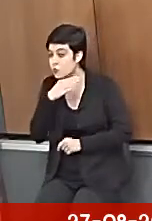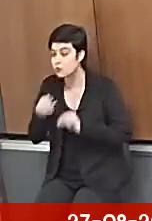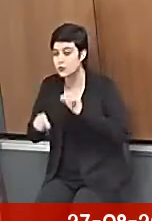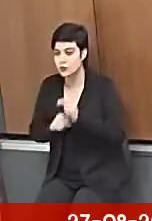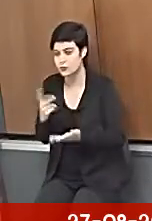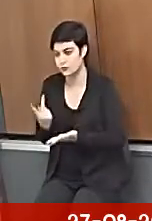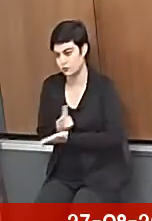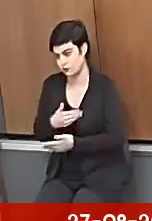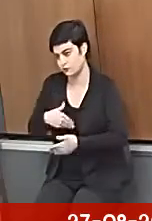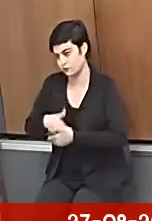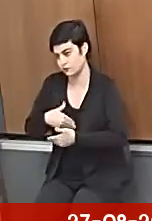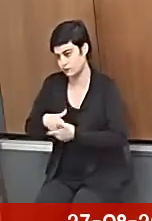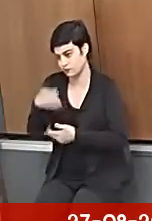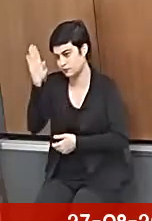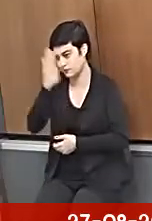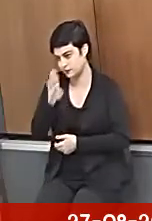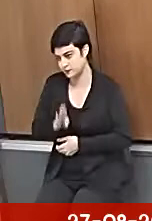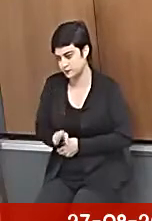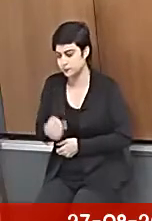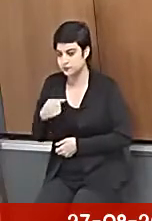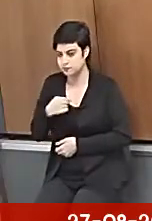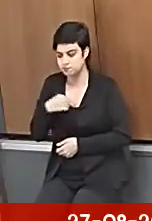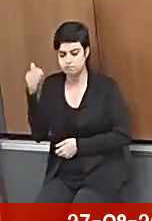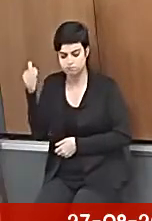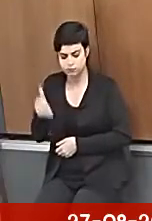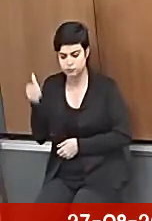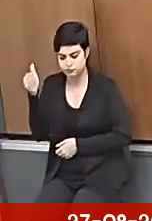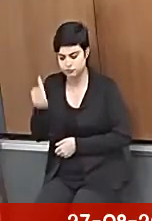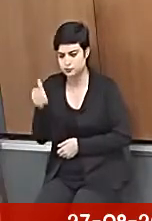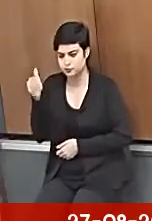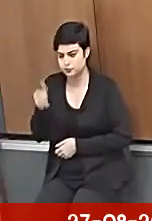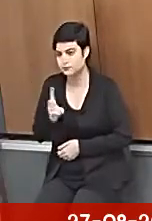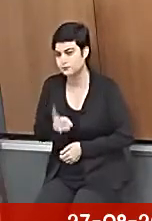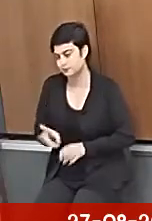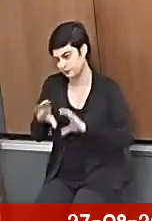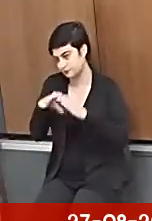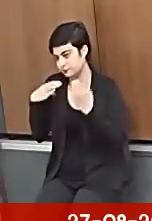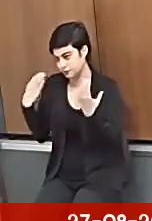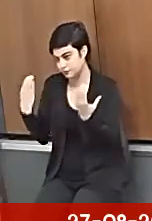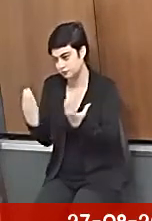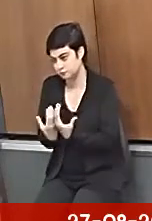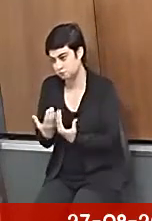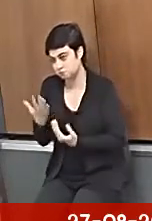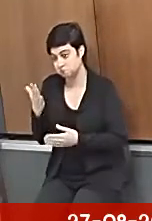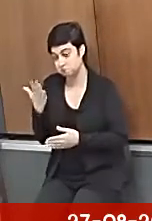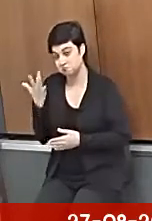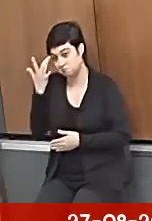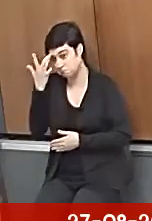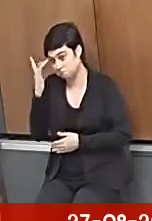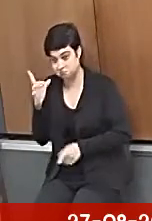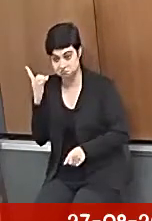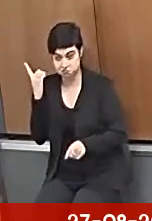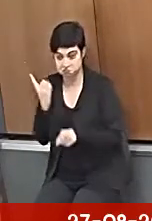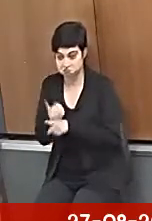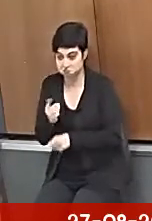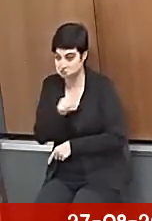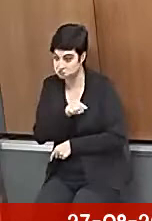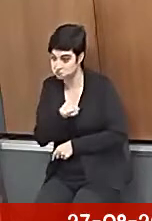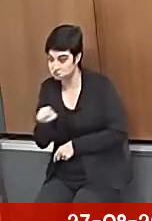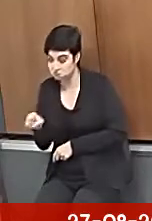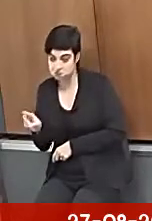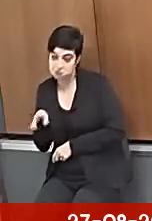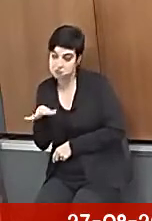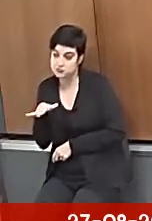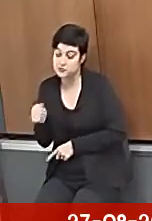futebol brasileiro eu sou um freqüentador de estádios provavelmente não os encontrei pelo menos a maioria dos convidados